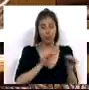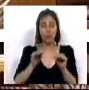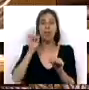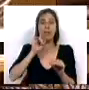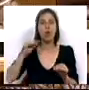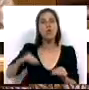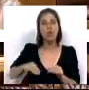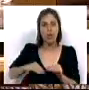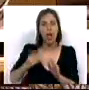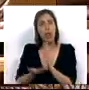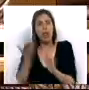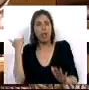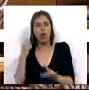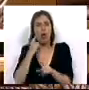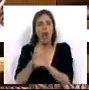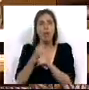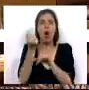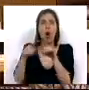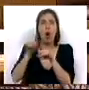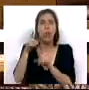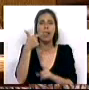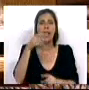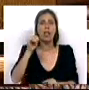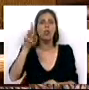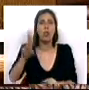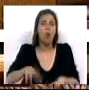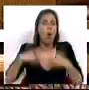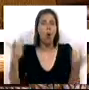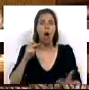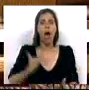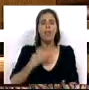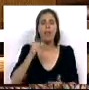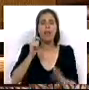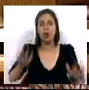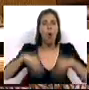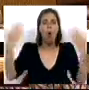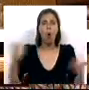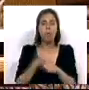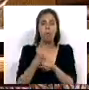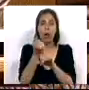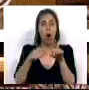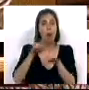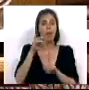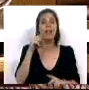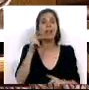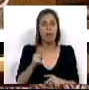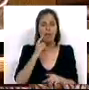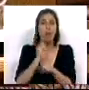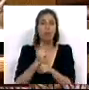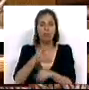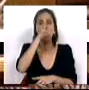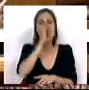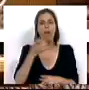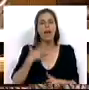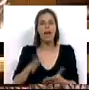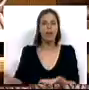valores salariais vão retirar com o aumento da TSU ou da ADSE, ou também do aumento do IVA com o qual o